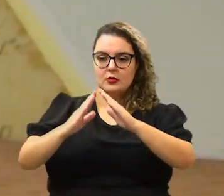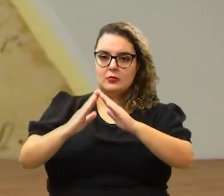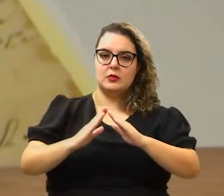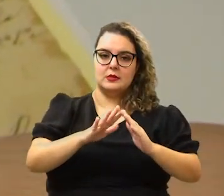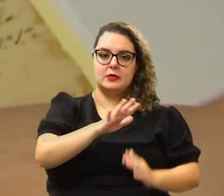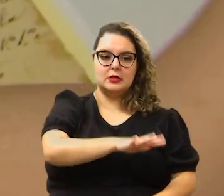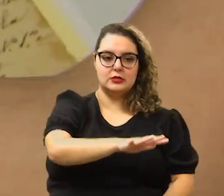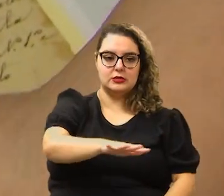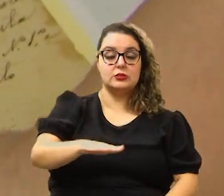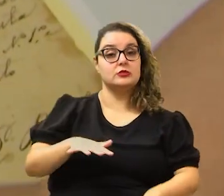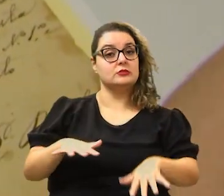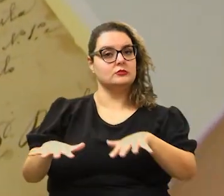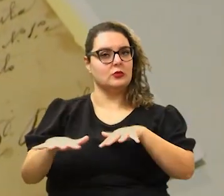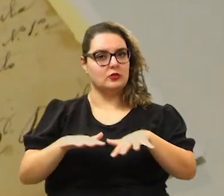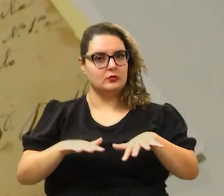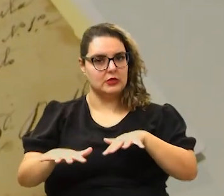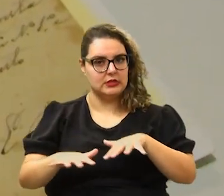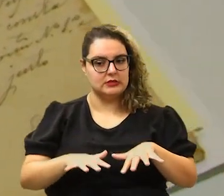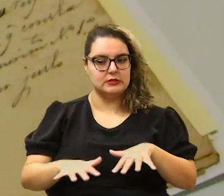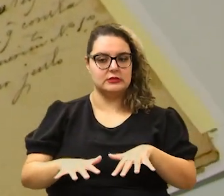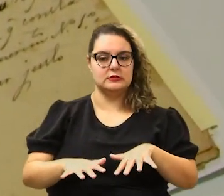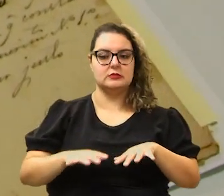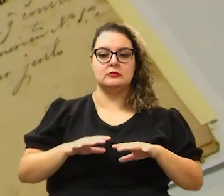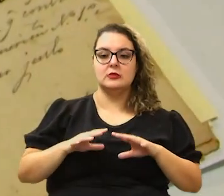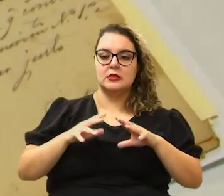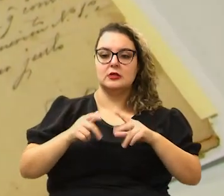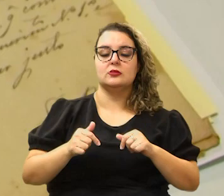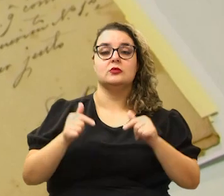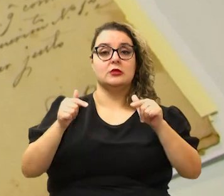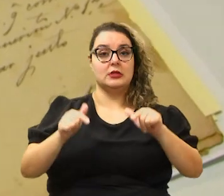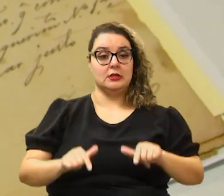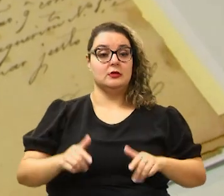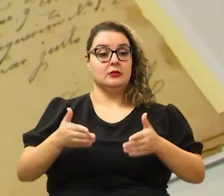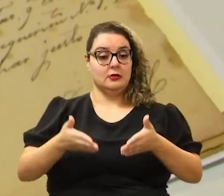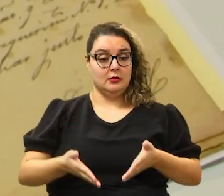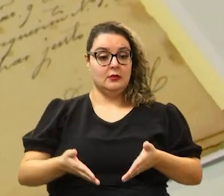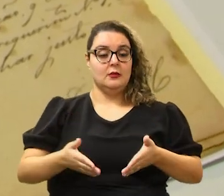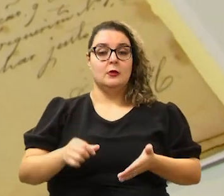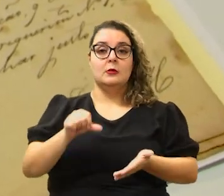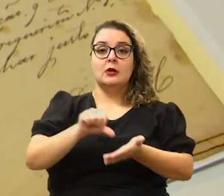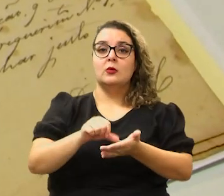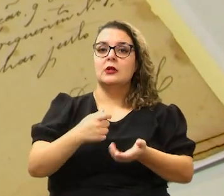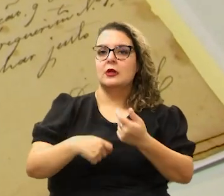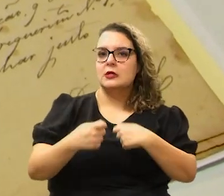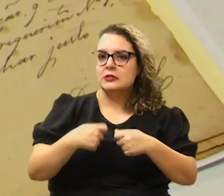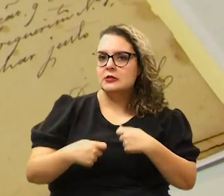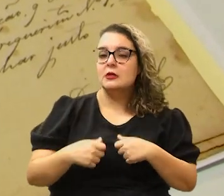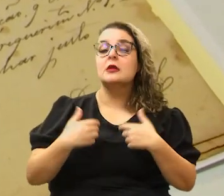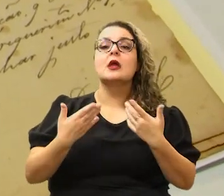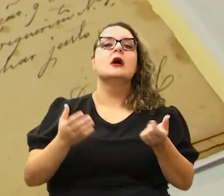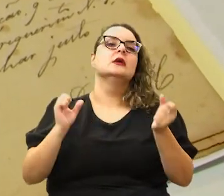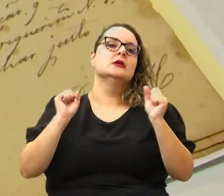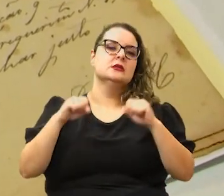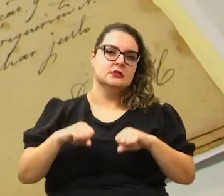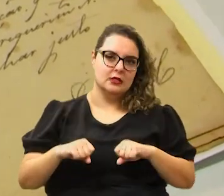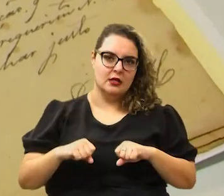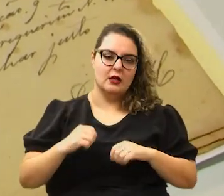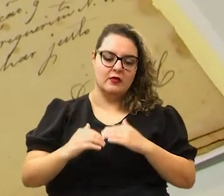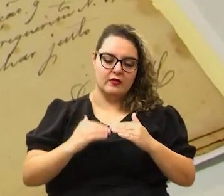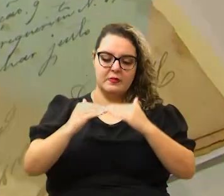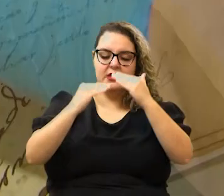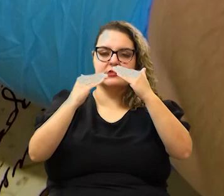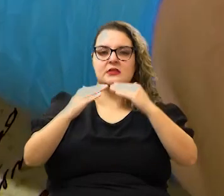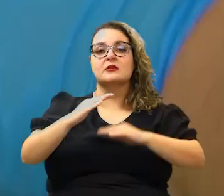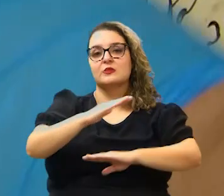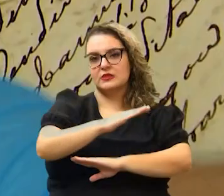daquela região se movimentando para tornar aquele lugar uma unidade administrativa e aí sim, formação